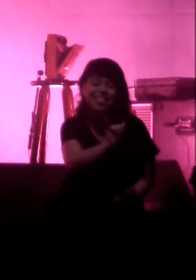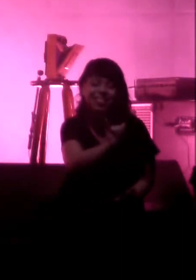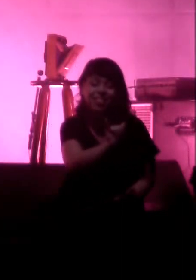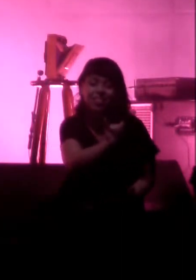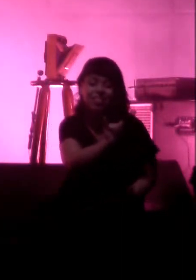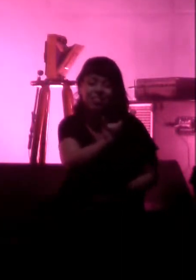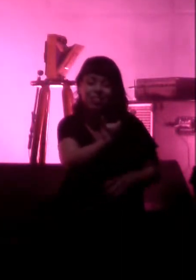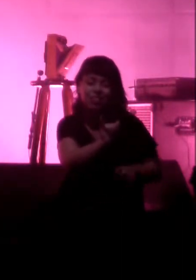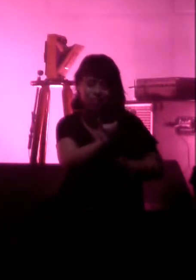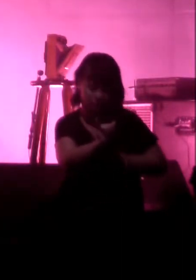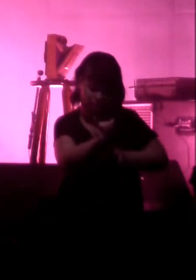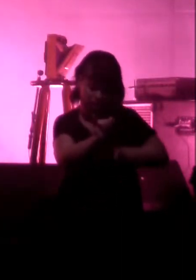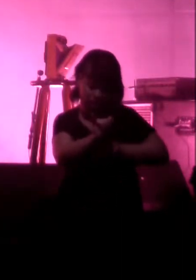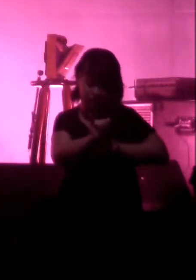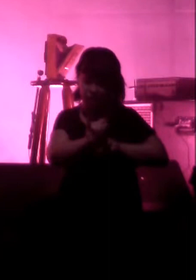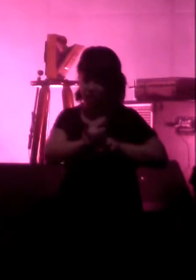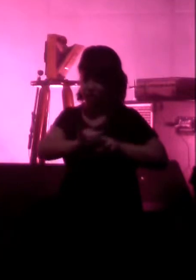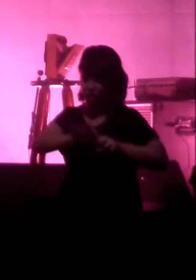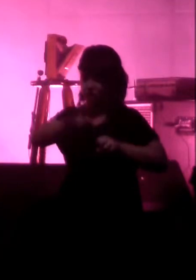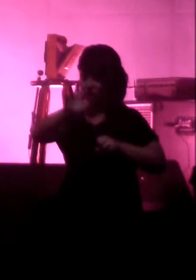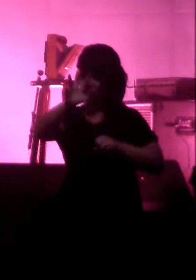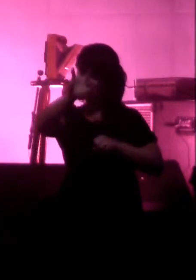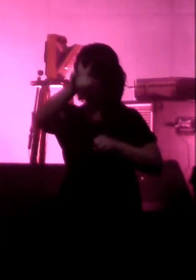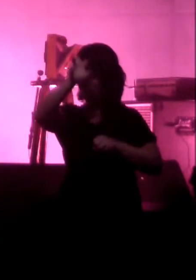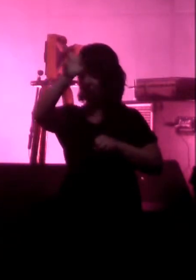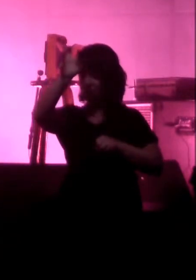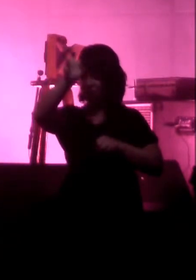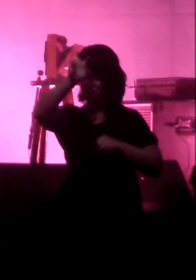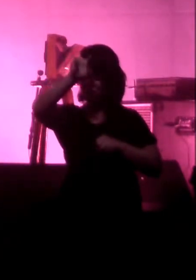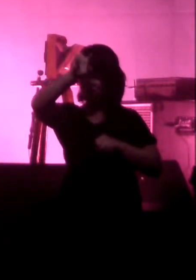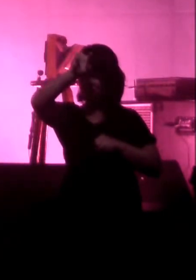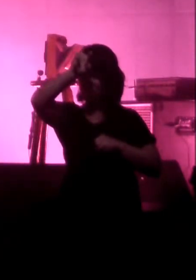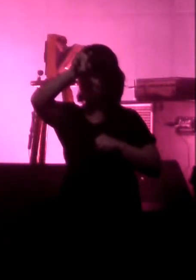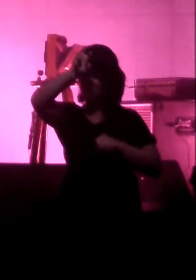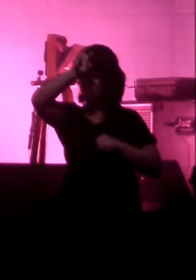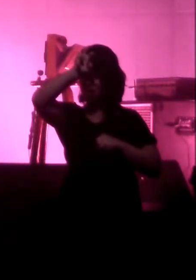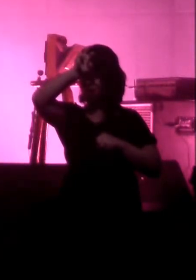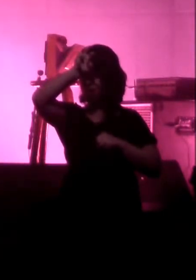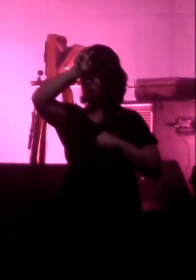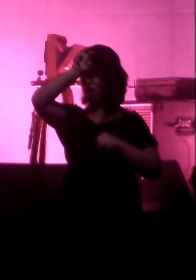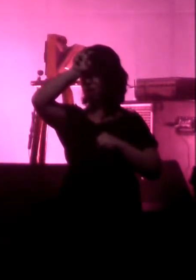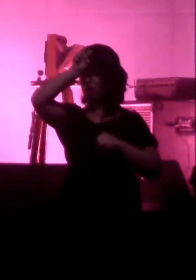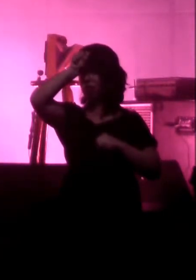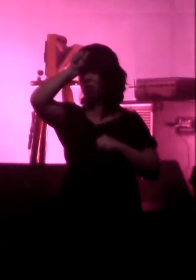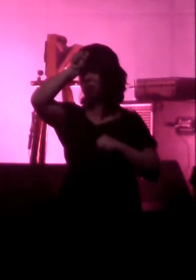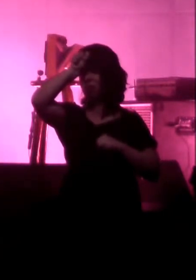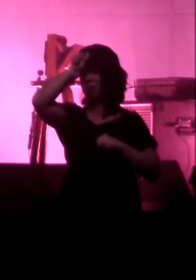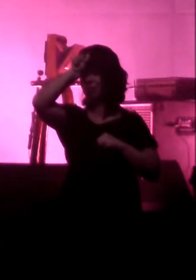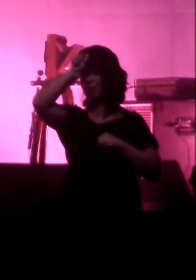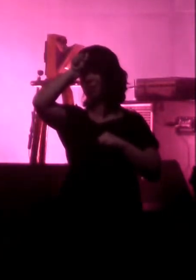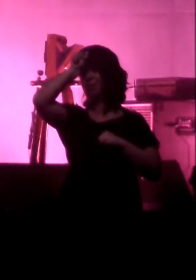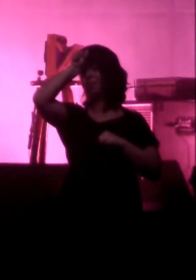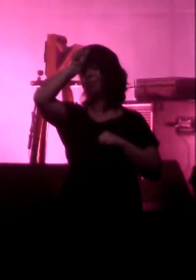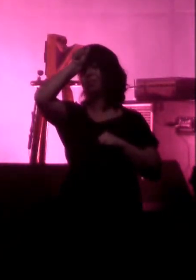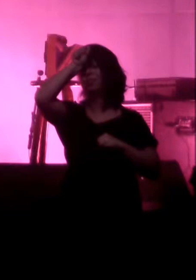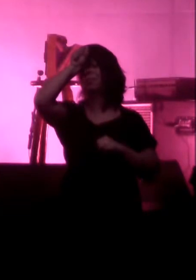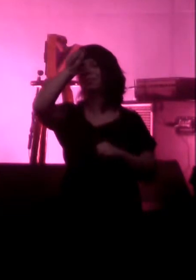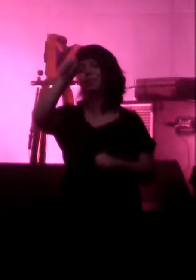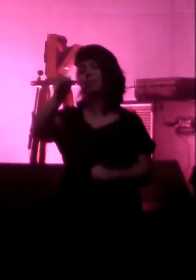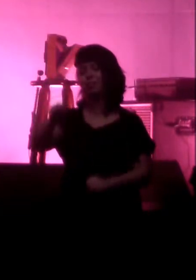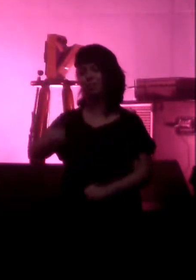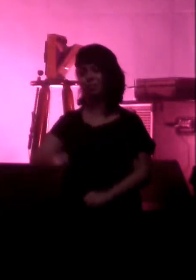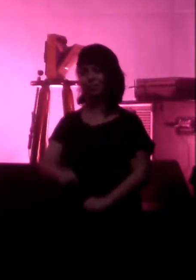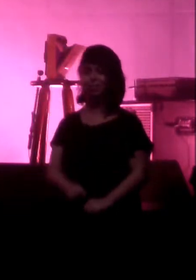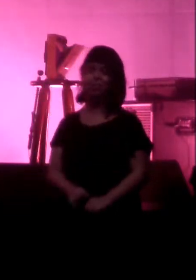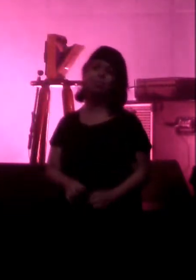não esquece à toa o que eu não me esqueci.